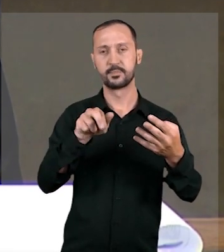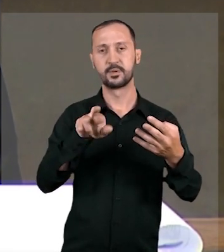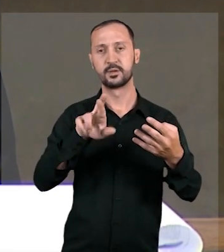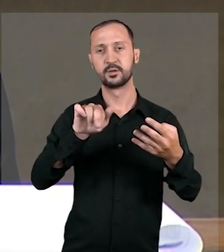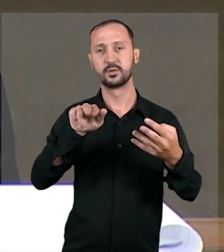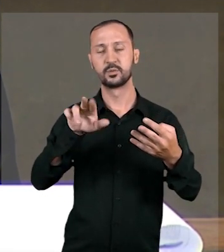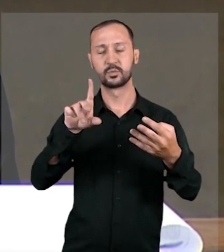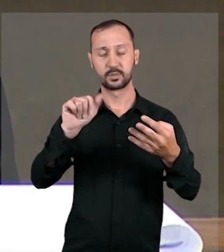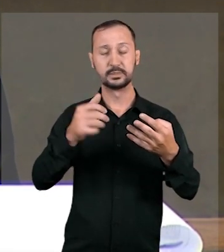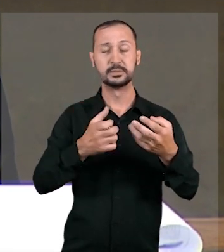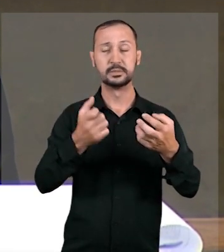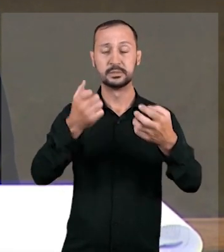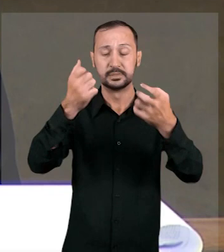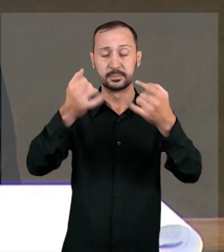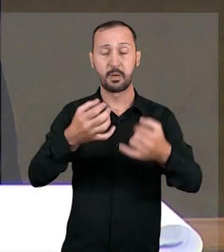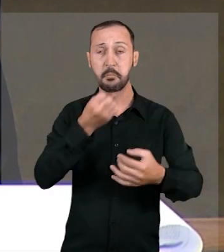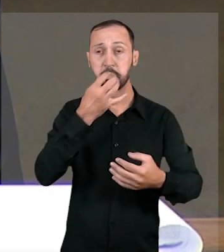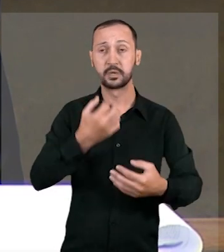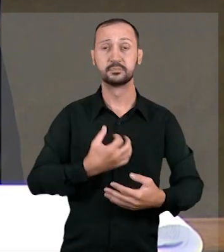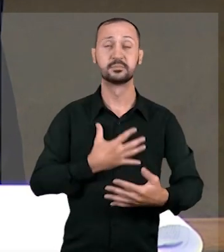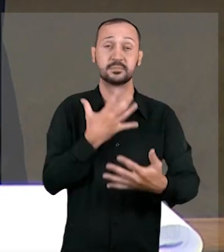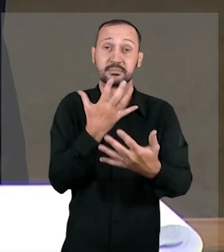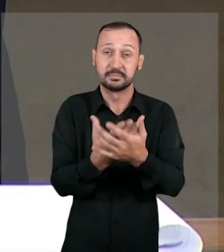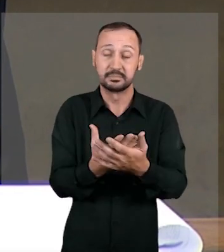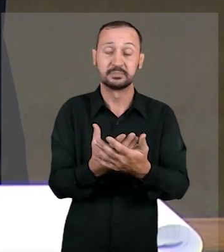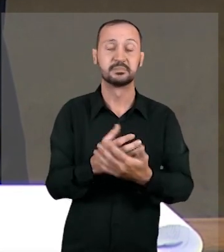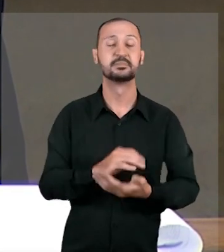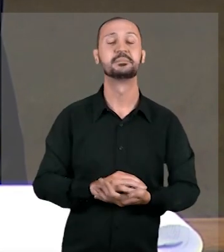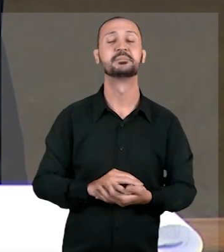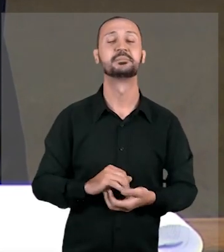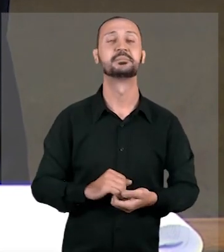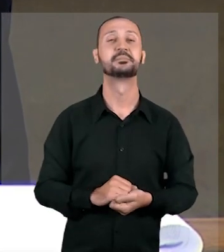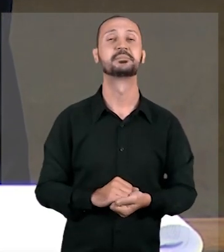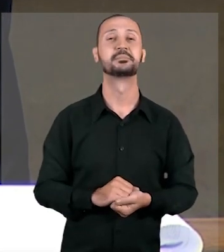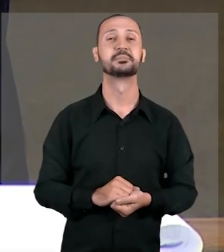uma belíssima sustentação oral.